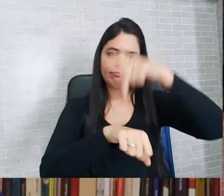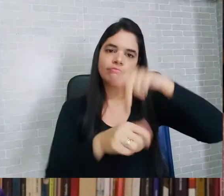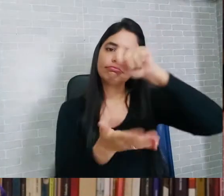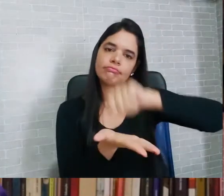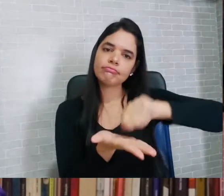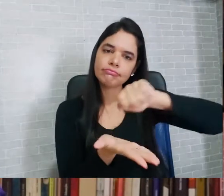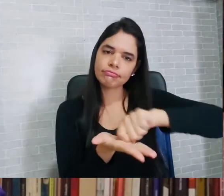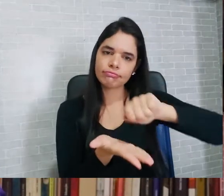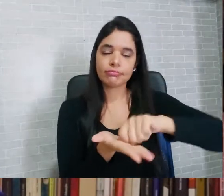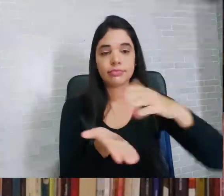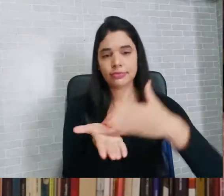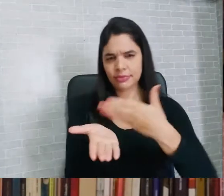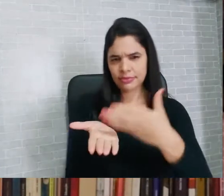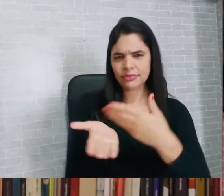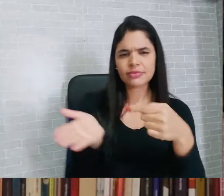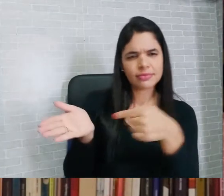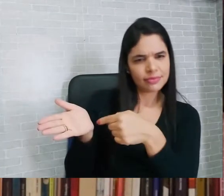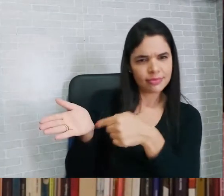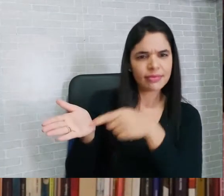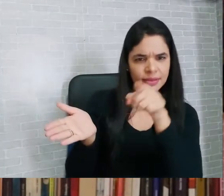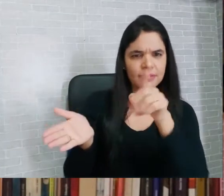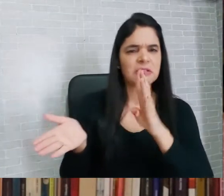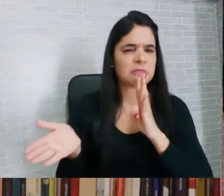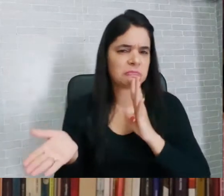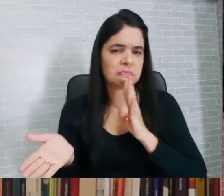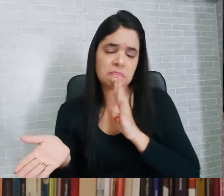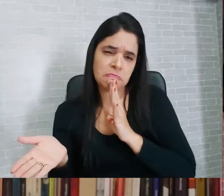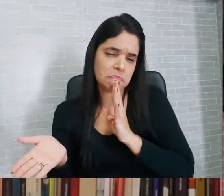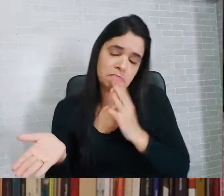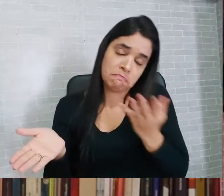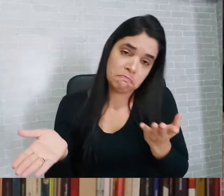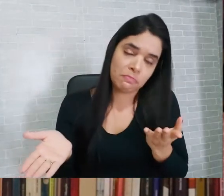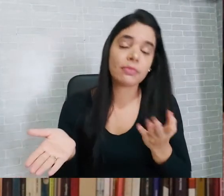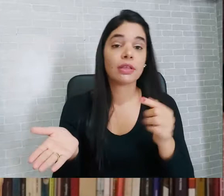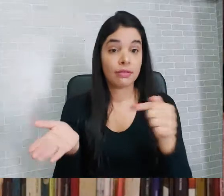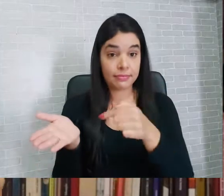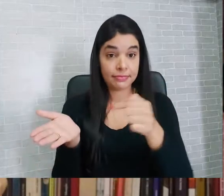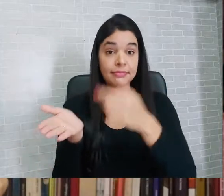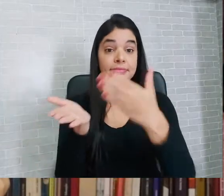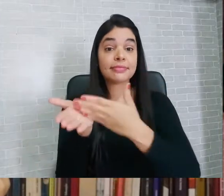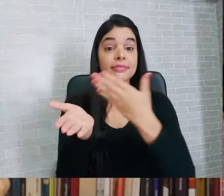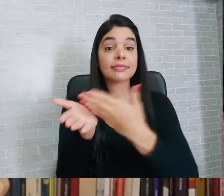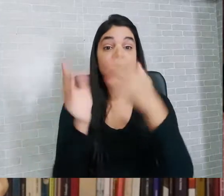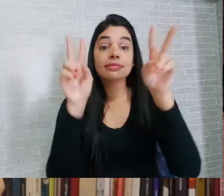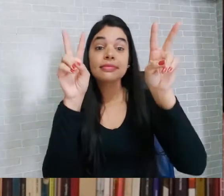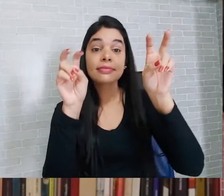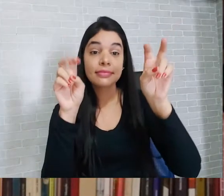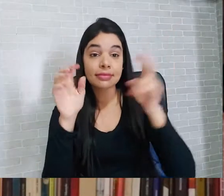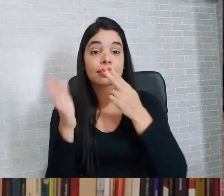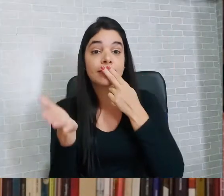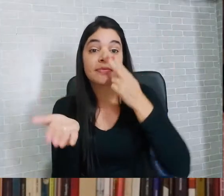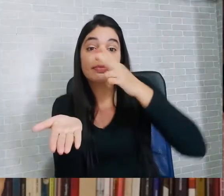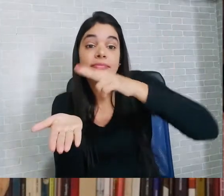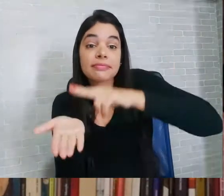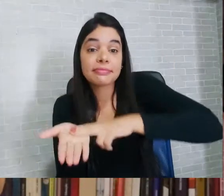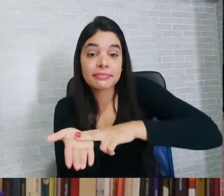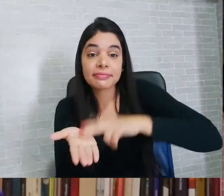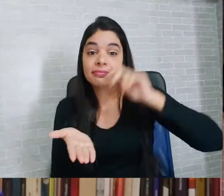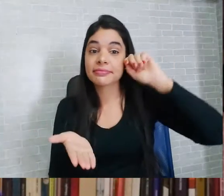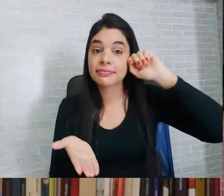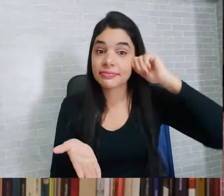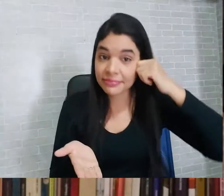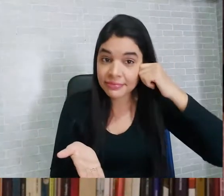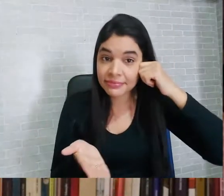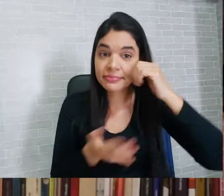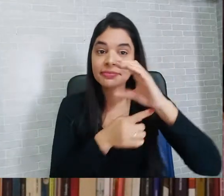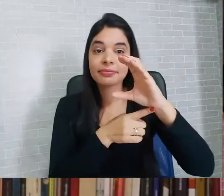Chamoiseau, nesse livrinho que eu não sei se vocês conhecem, Lettres Créoles, ou seja, Cartas Crioulas, ele vai